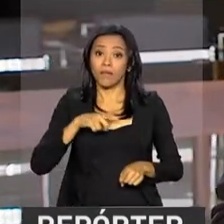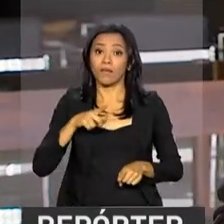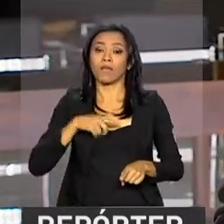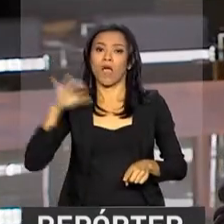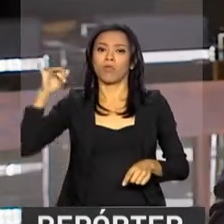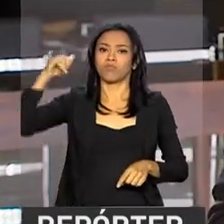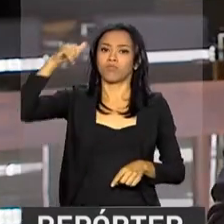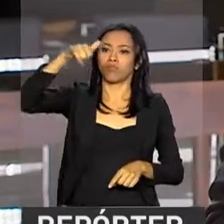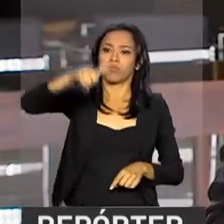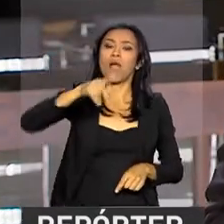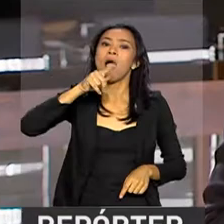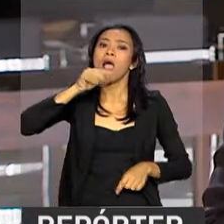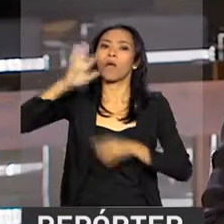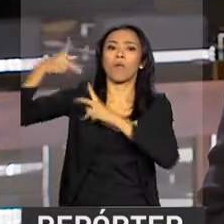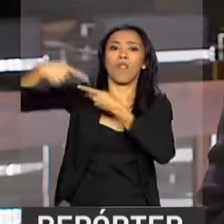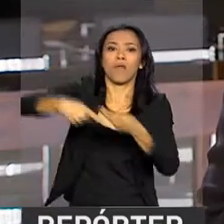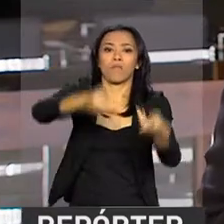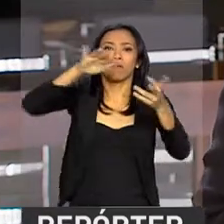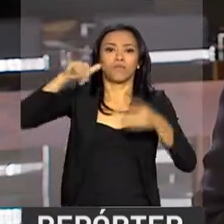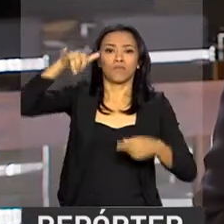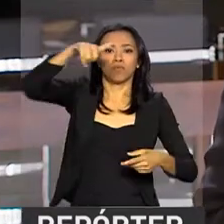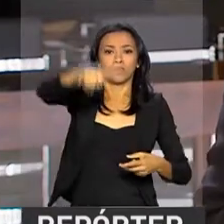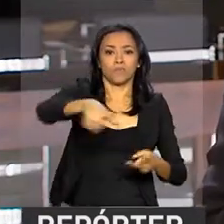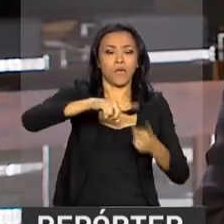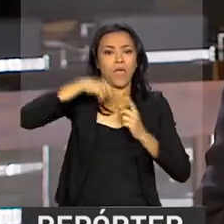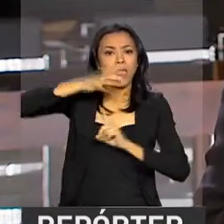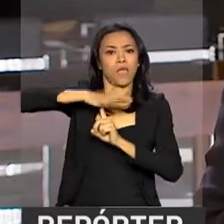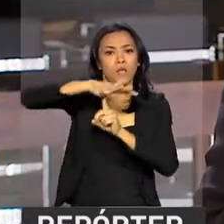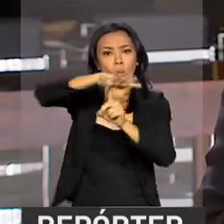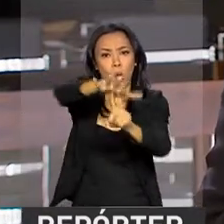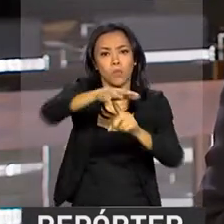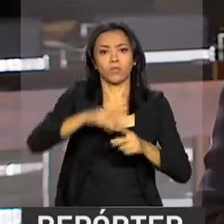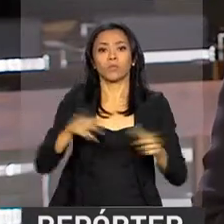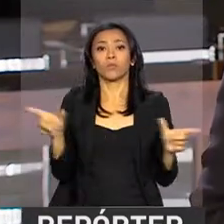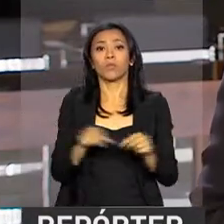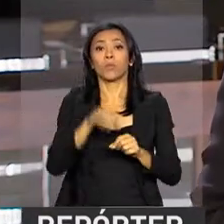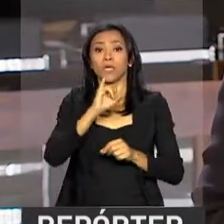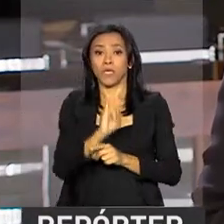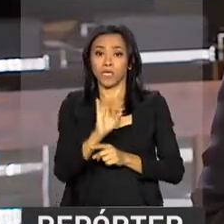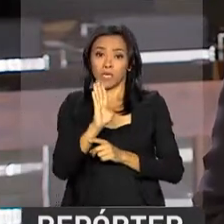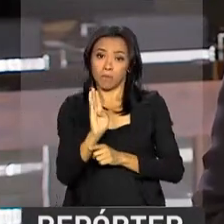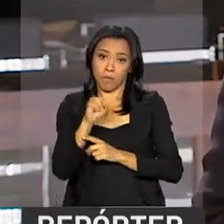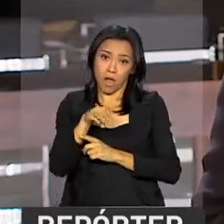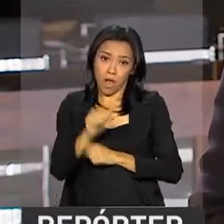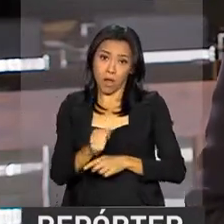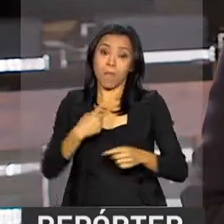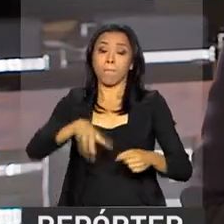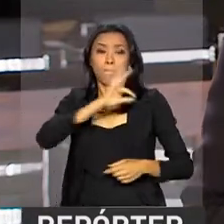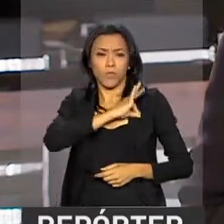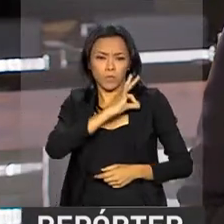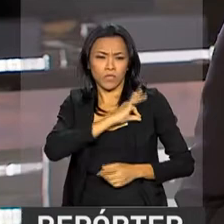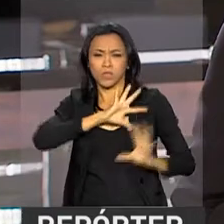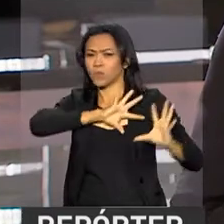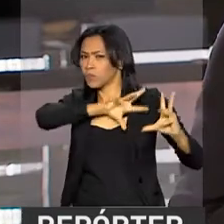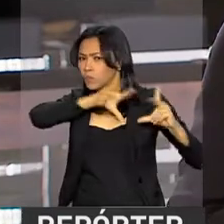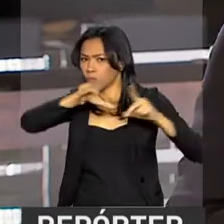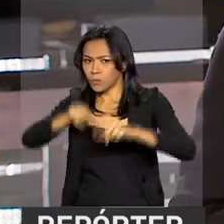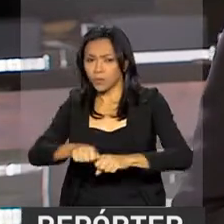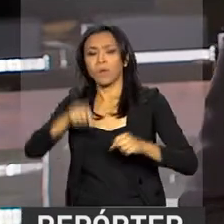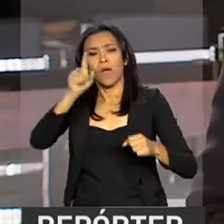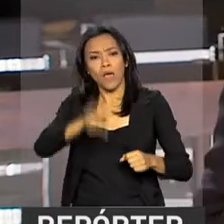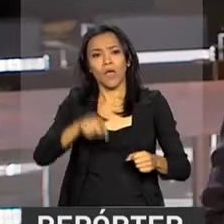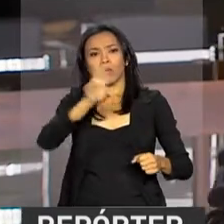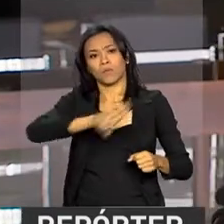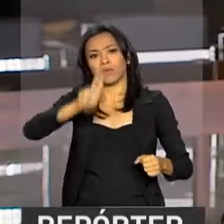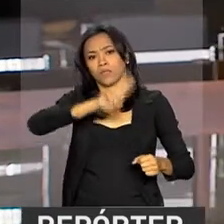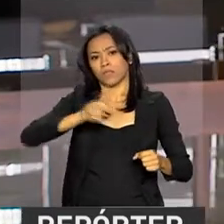chico mendes helicópteros do ibama da polícia rodoviária federal e do corpo de bombeiros também são utilizados